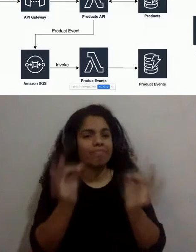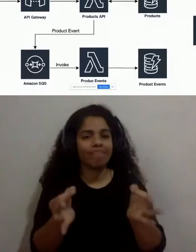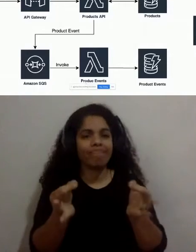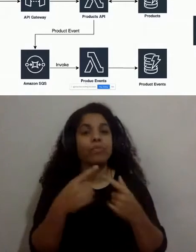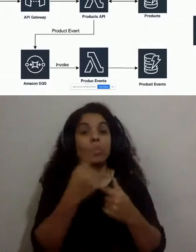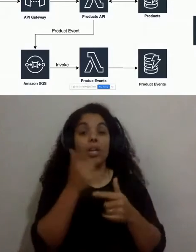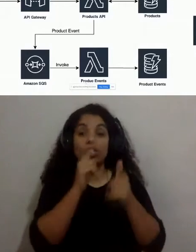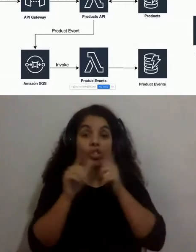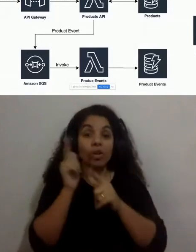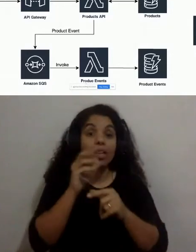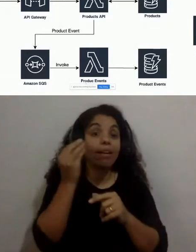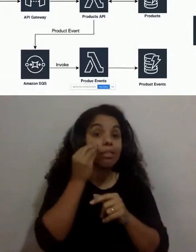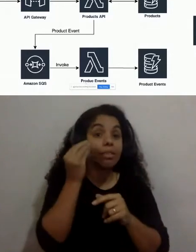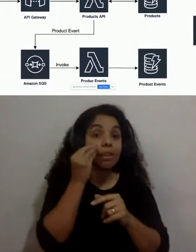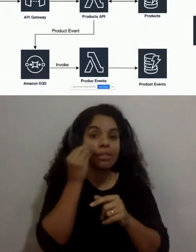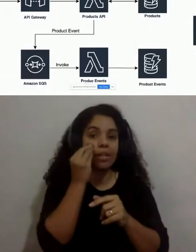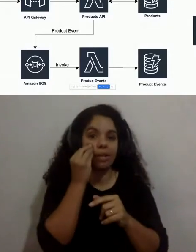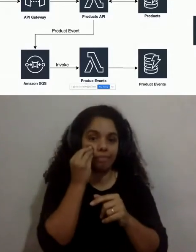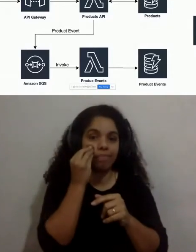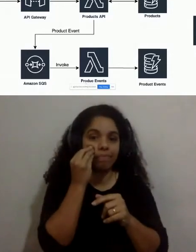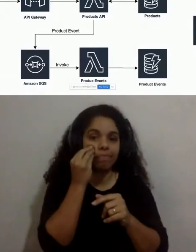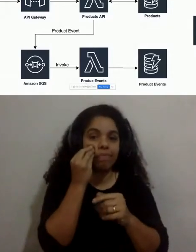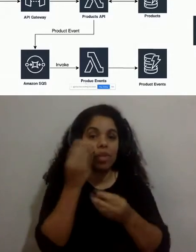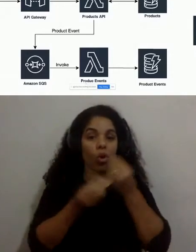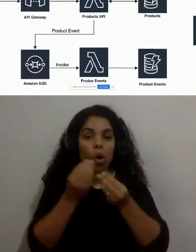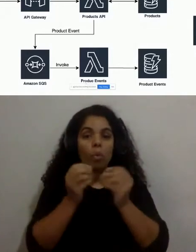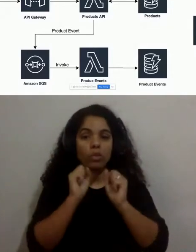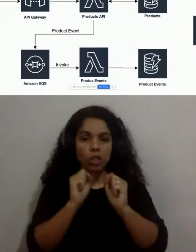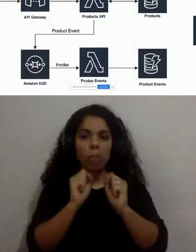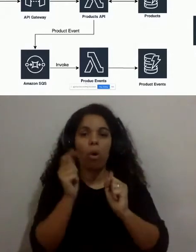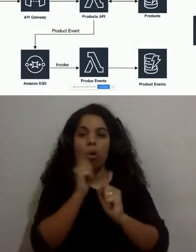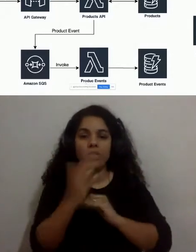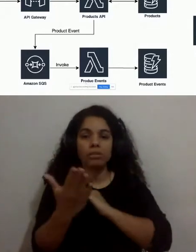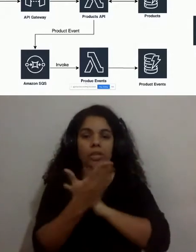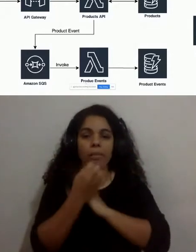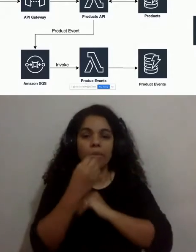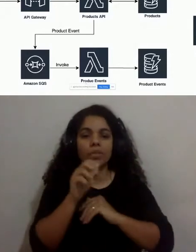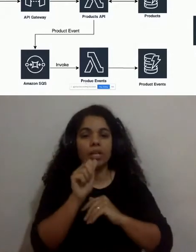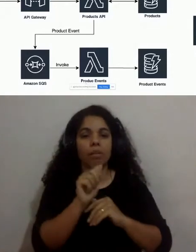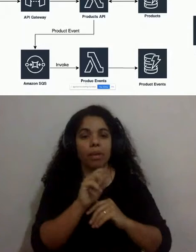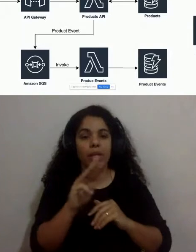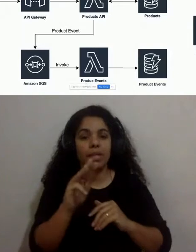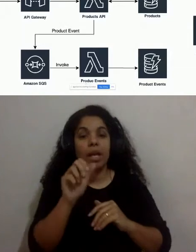gente consegue testar, como a gente pode se beneficiar da AWS para os nossos